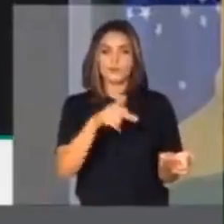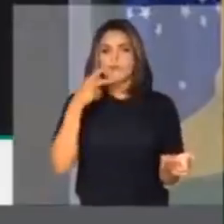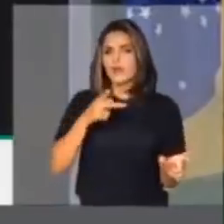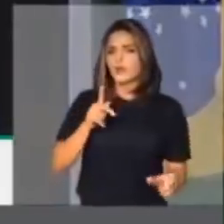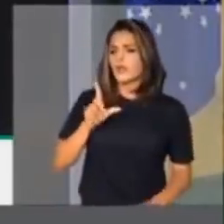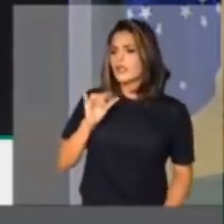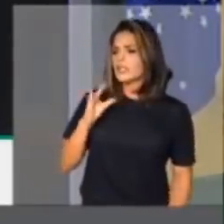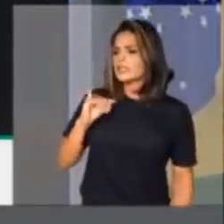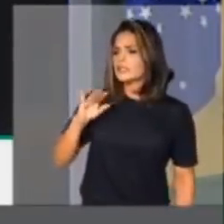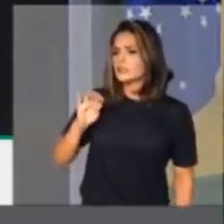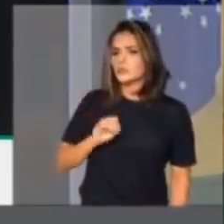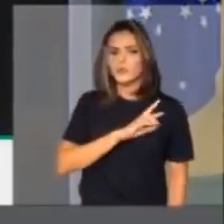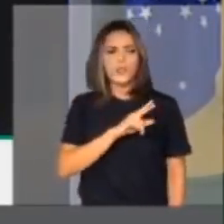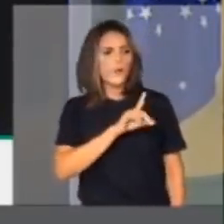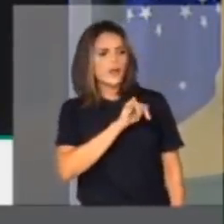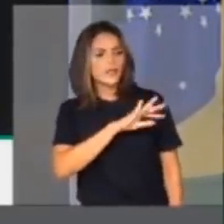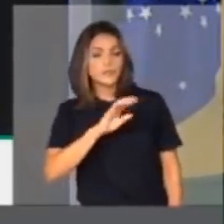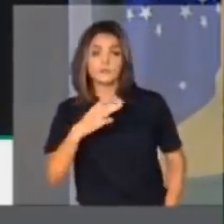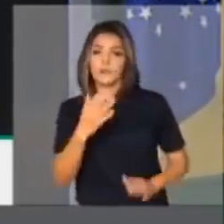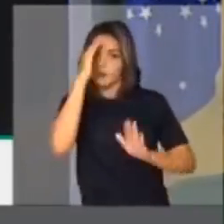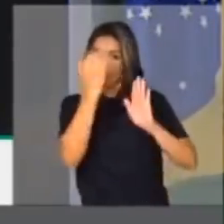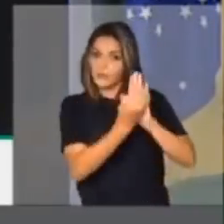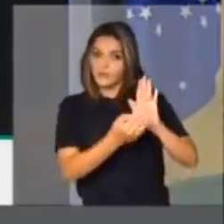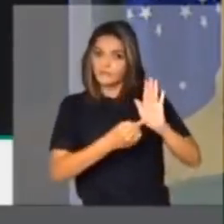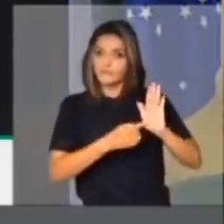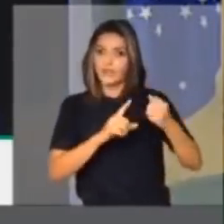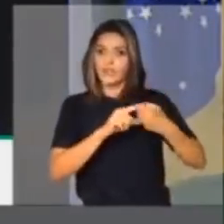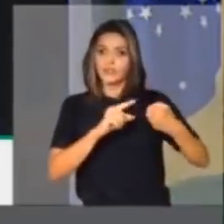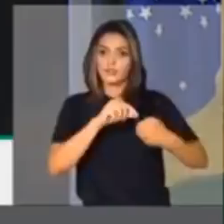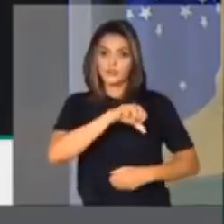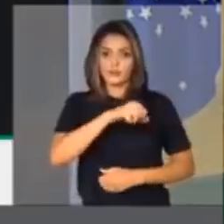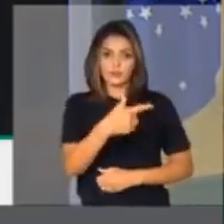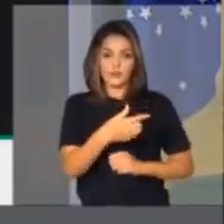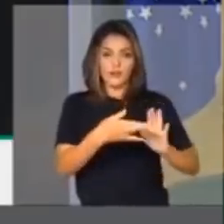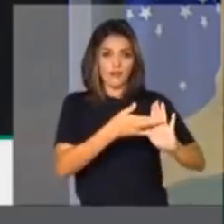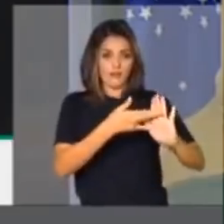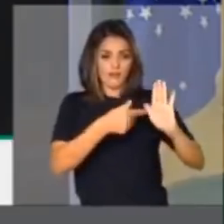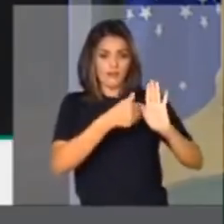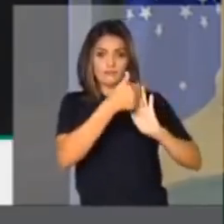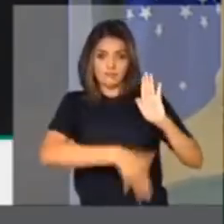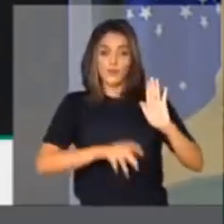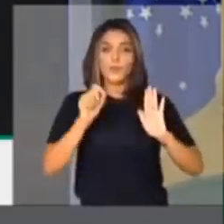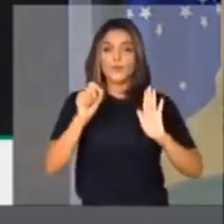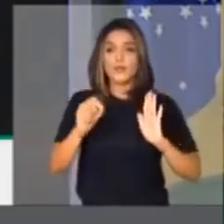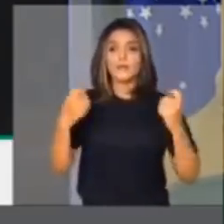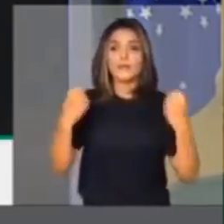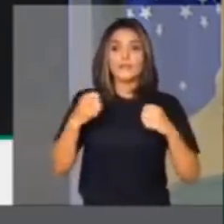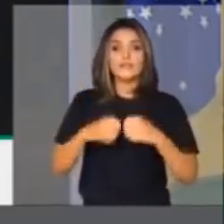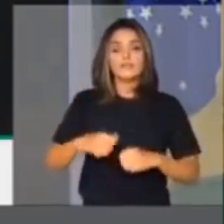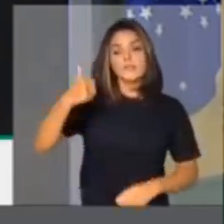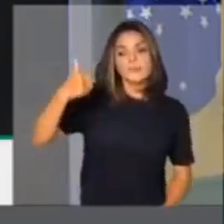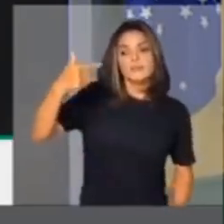lícito, deveria antes observar o artigo 92 do regimento interno desta casa, que prevê justamente a ordem de fala